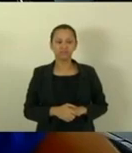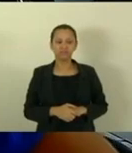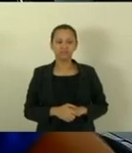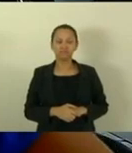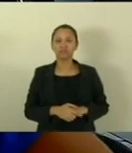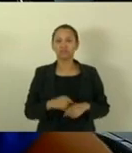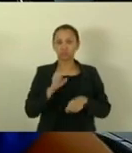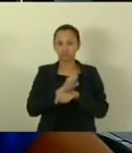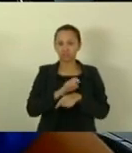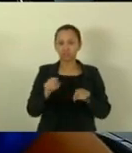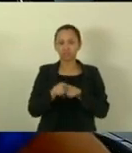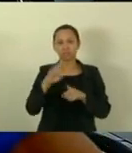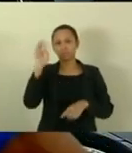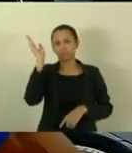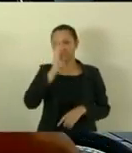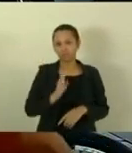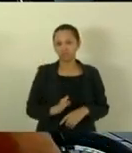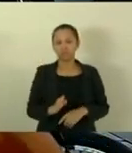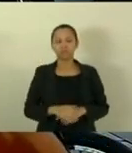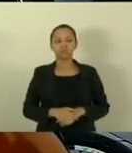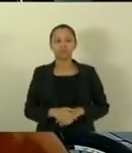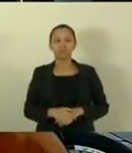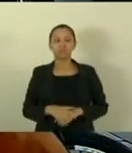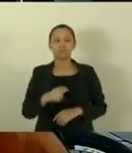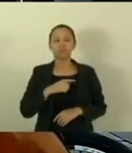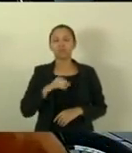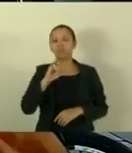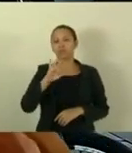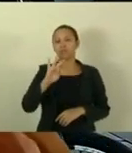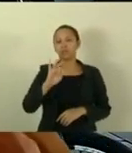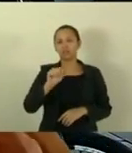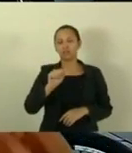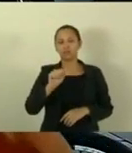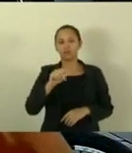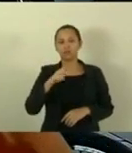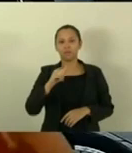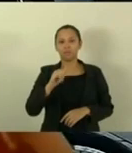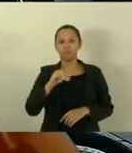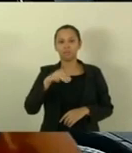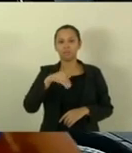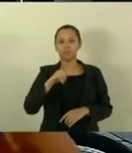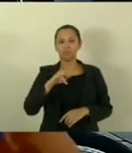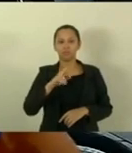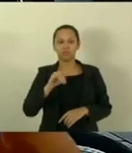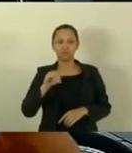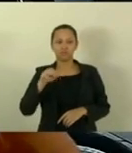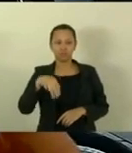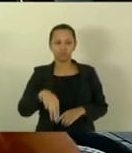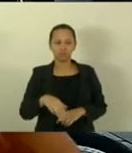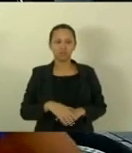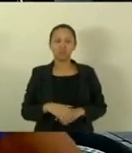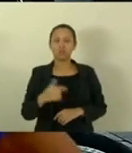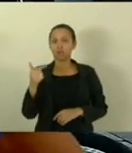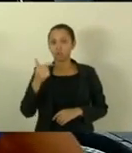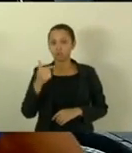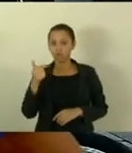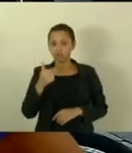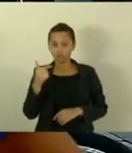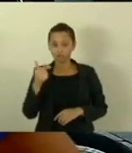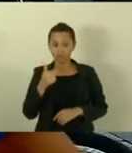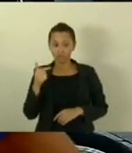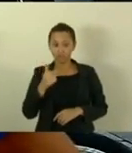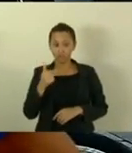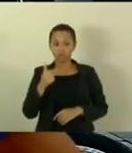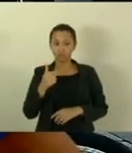para o Brasil. E como sabe, Itapemirim se destaca como o segundo maior produtor de atum